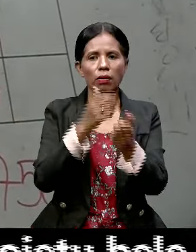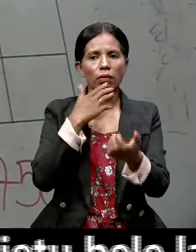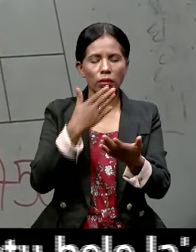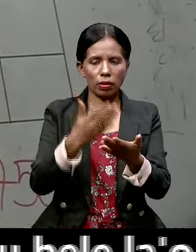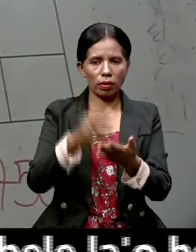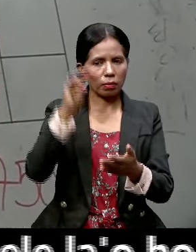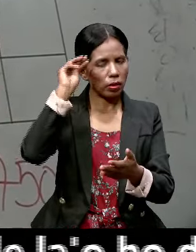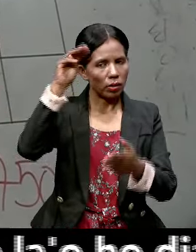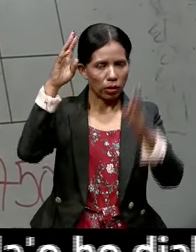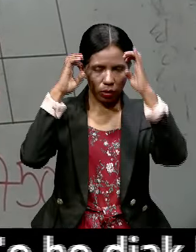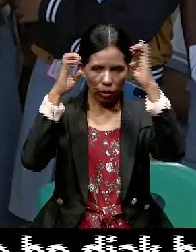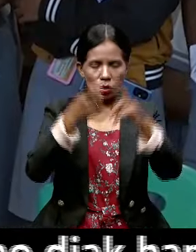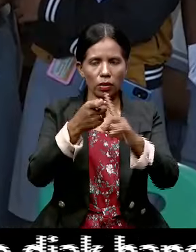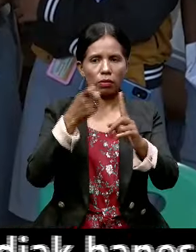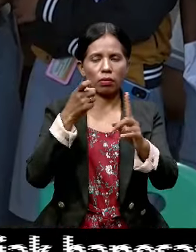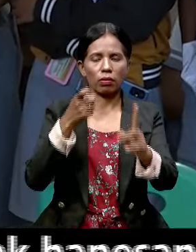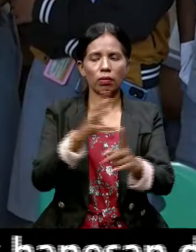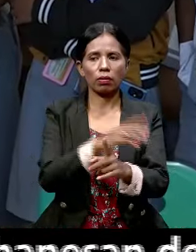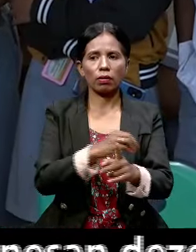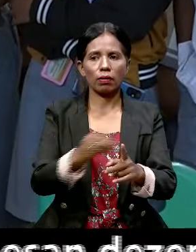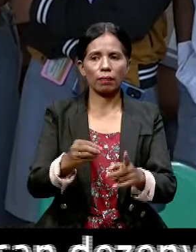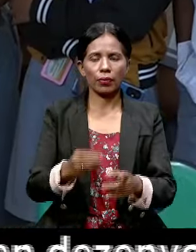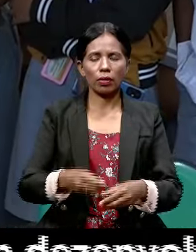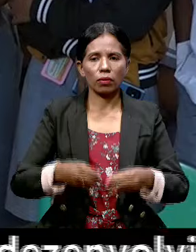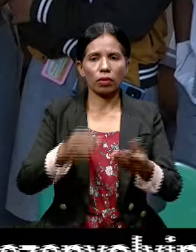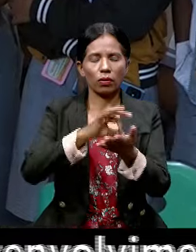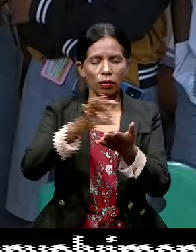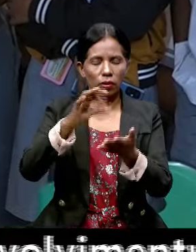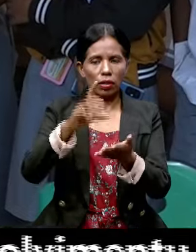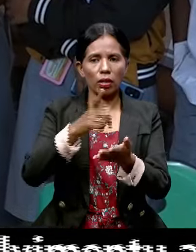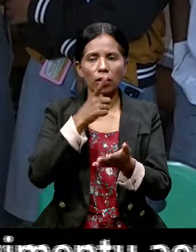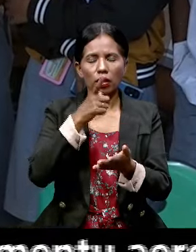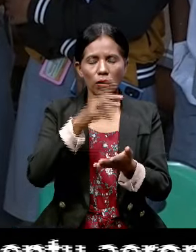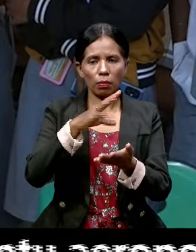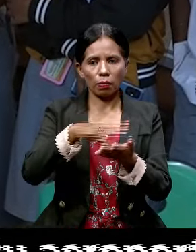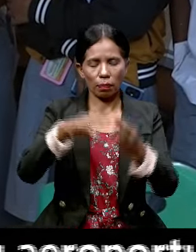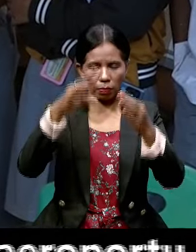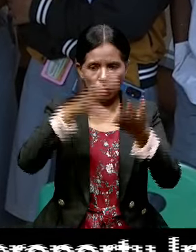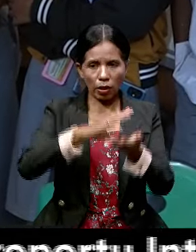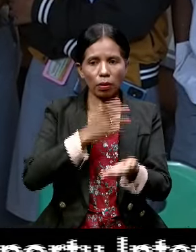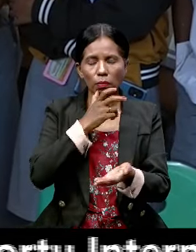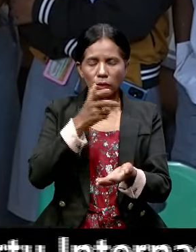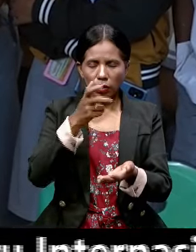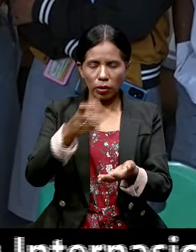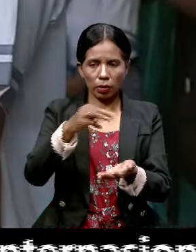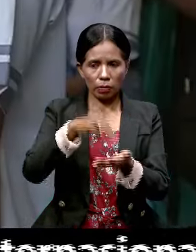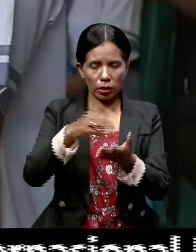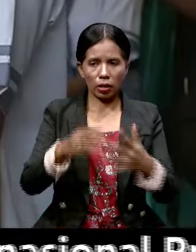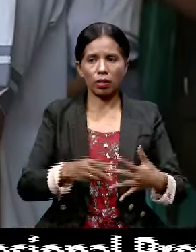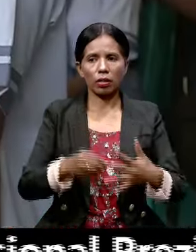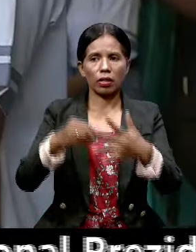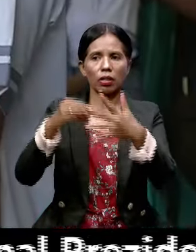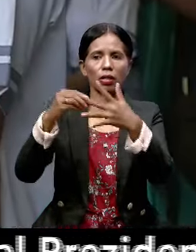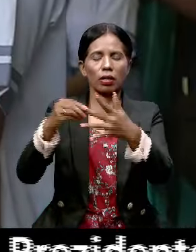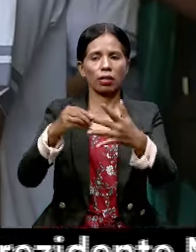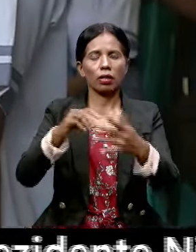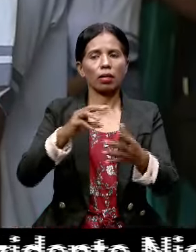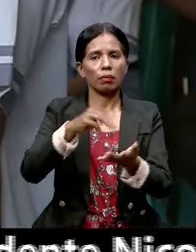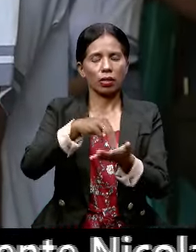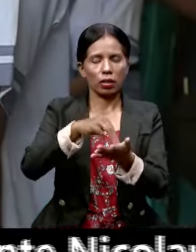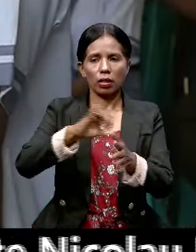da Educação, liu-se infordepemos, for formação língua portuguesa para professores e a matéria especialidade, não matéria geral